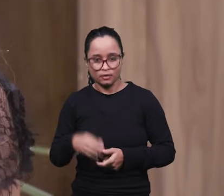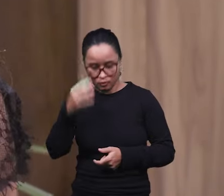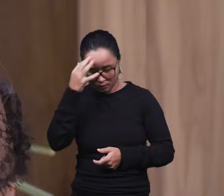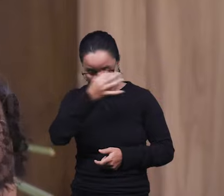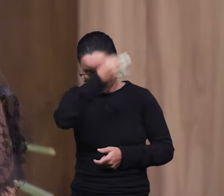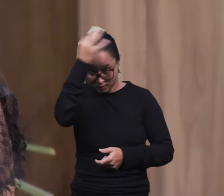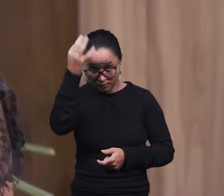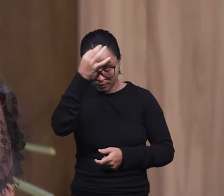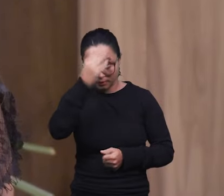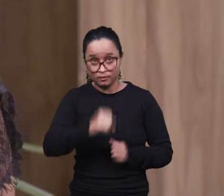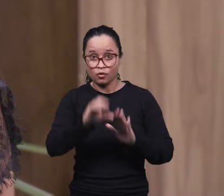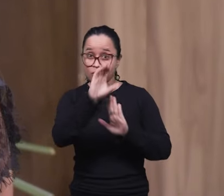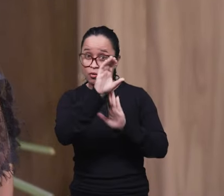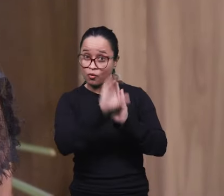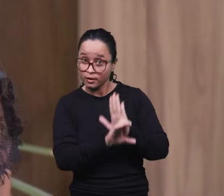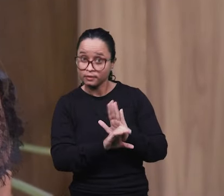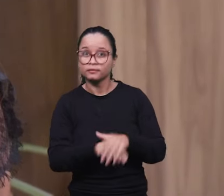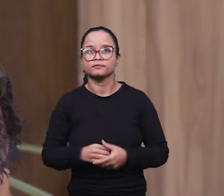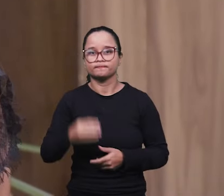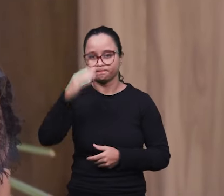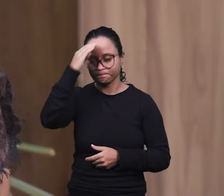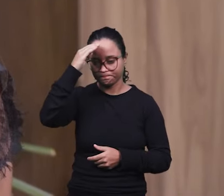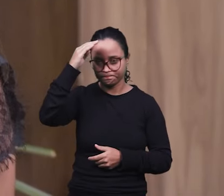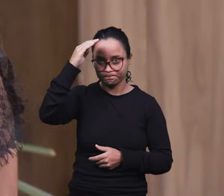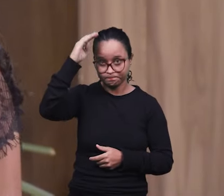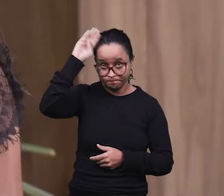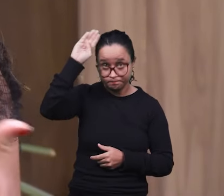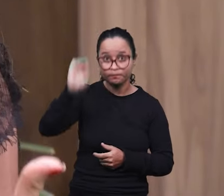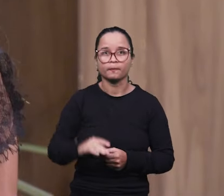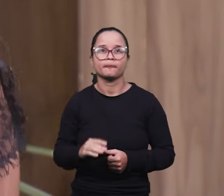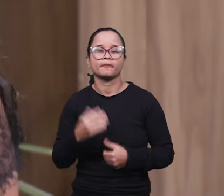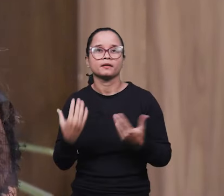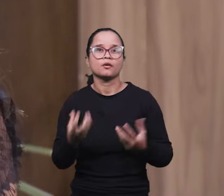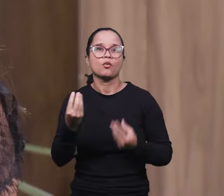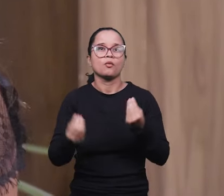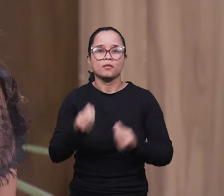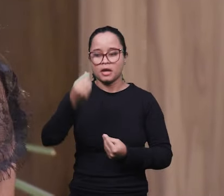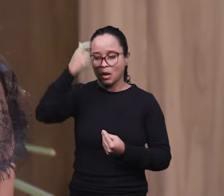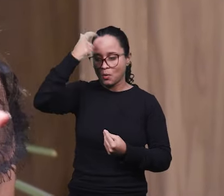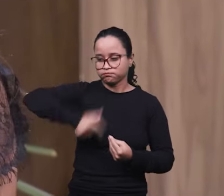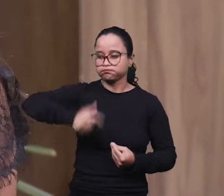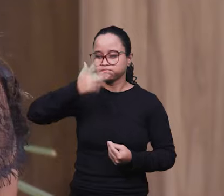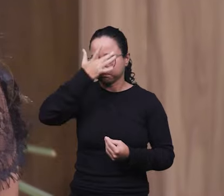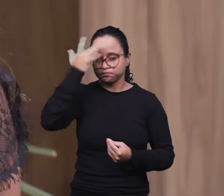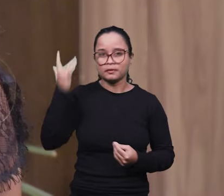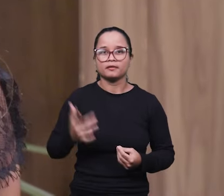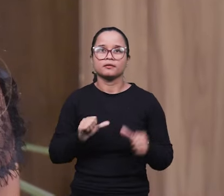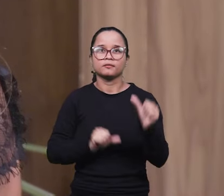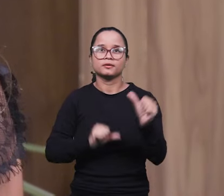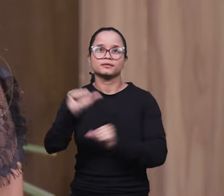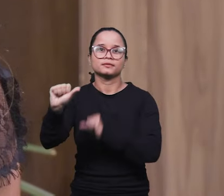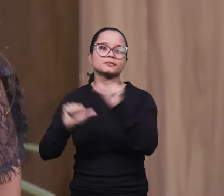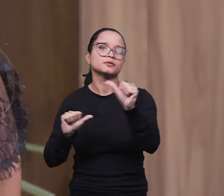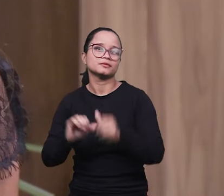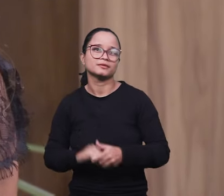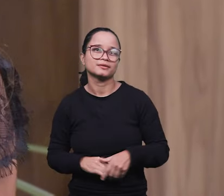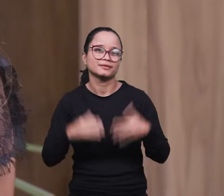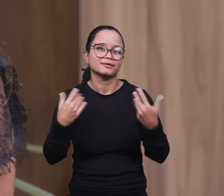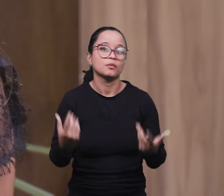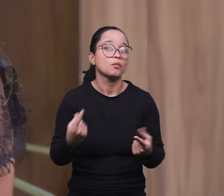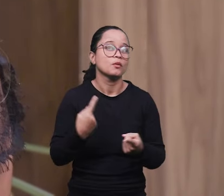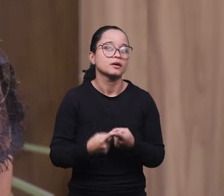do meu currículo acadêmico também da minha vida assim como pessoa mesmo você volta transformado igual a gente comentou